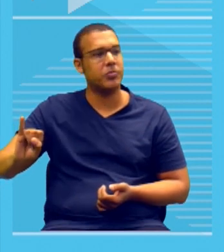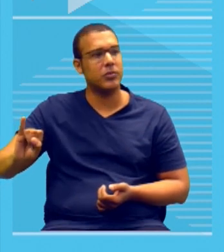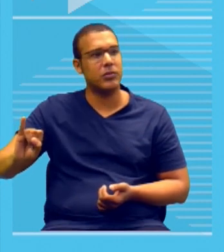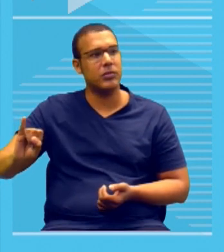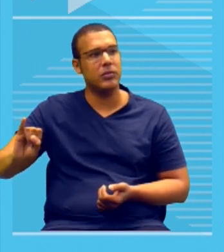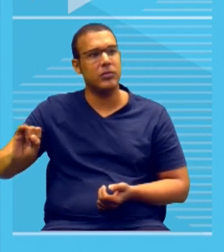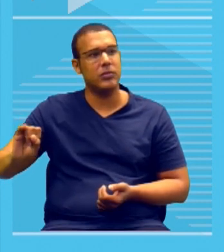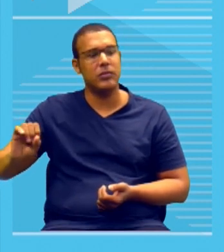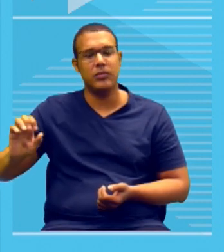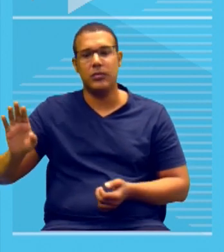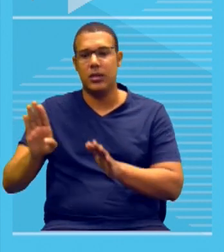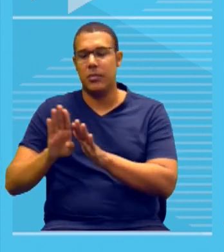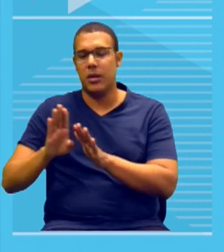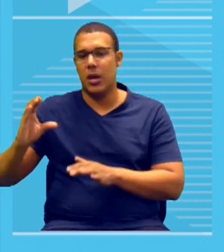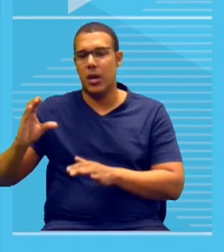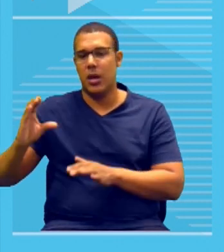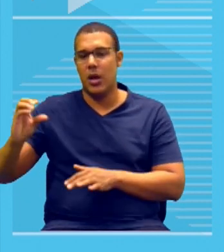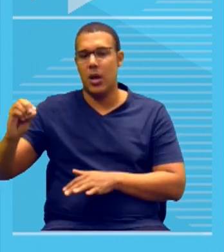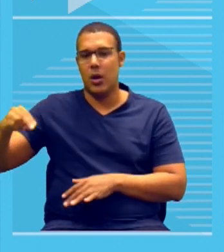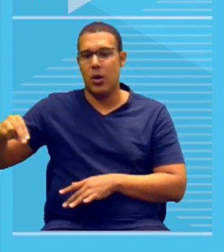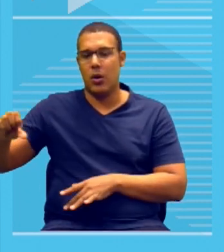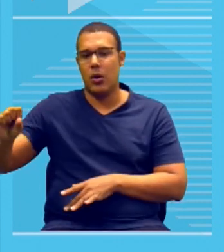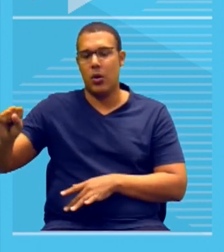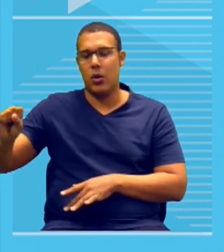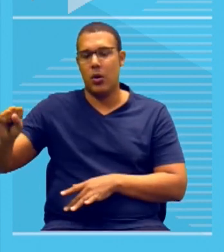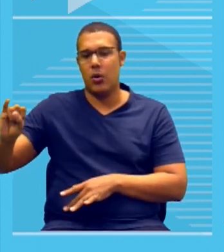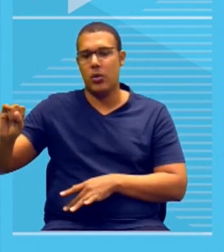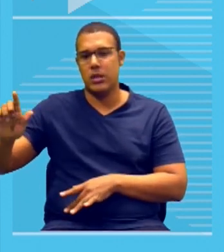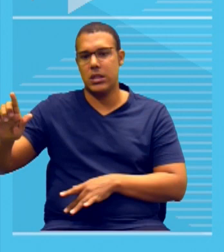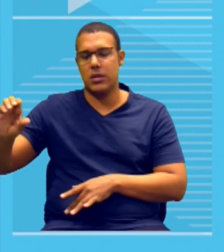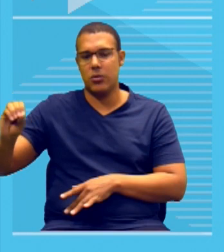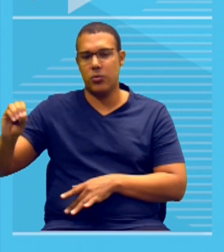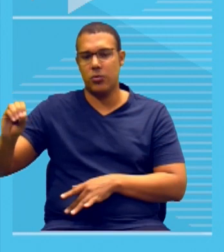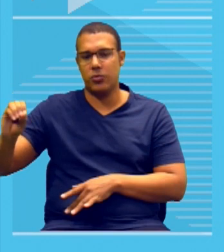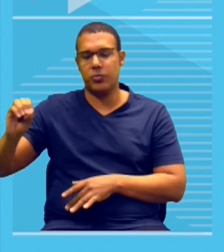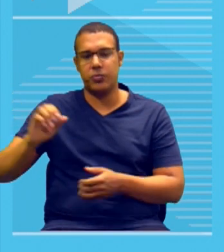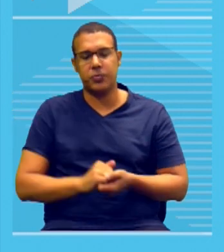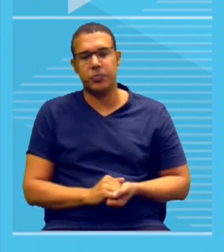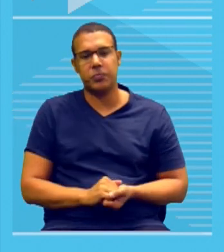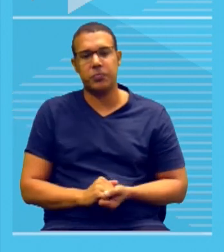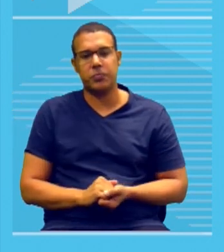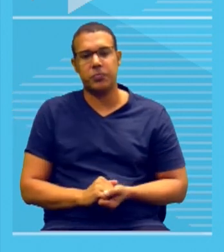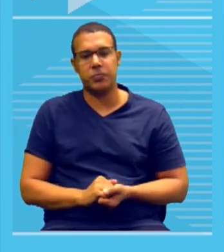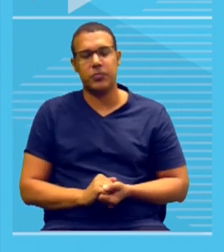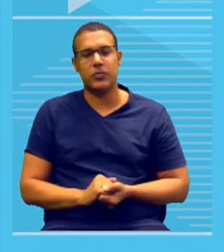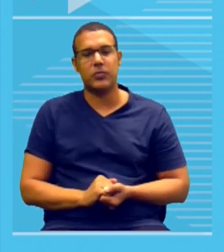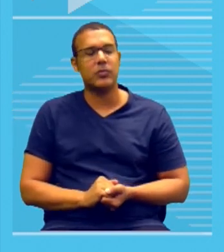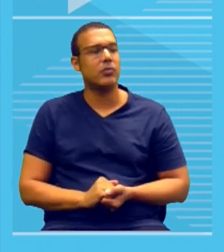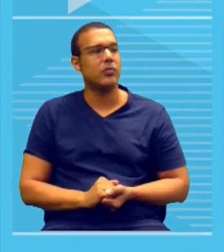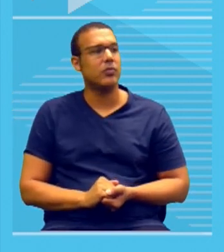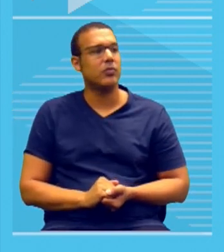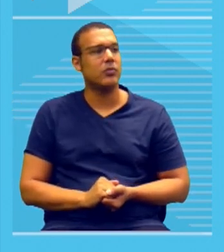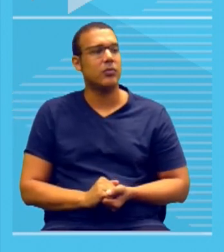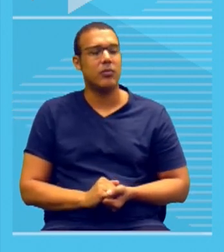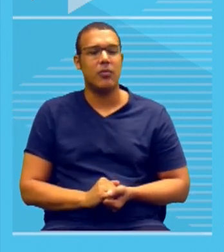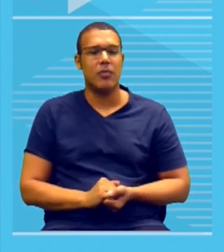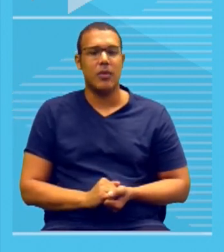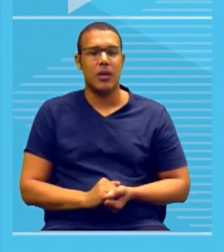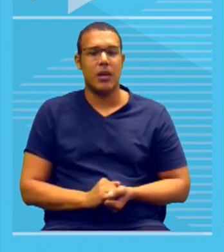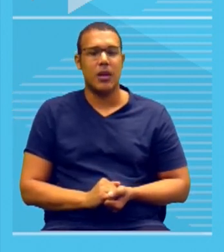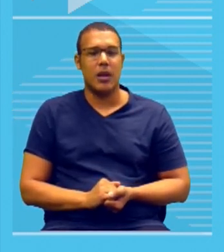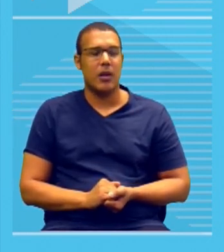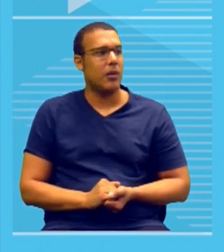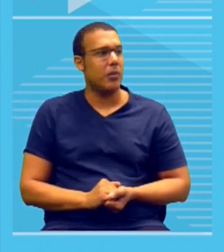eu consigo se eu consigo de primeira pessoa